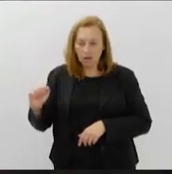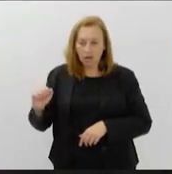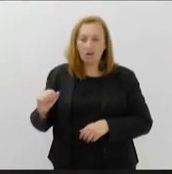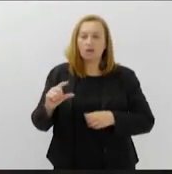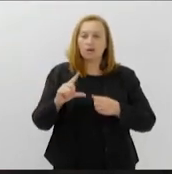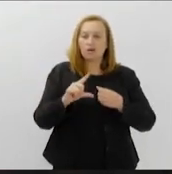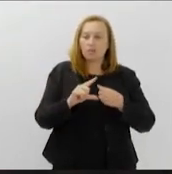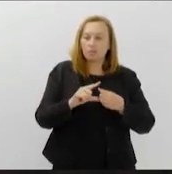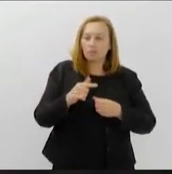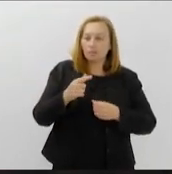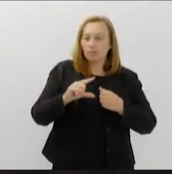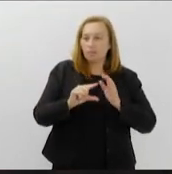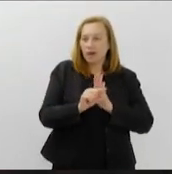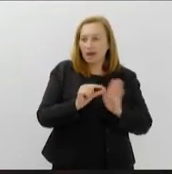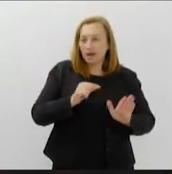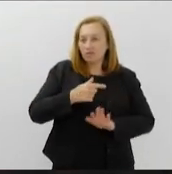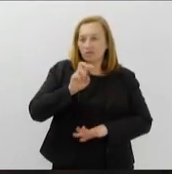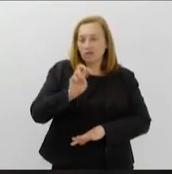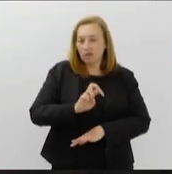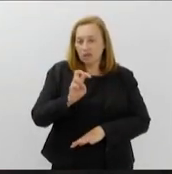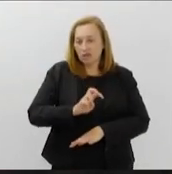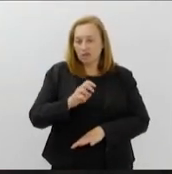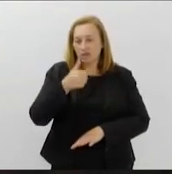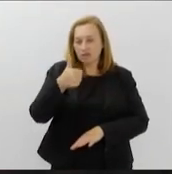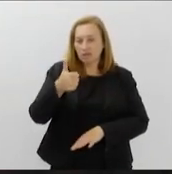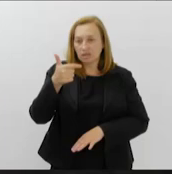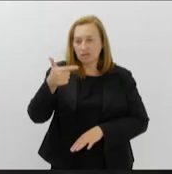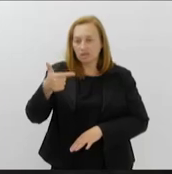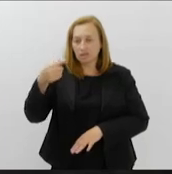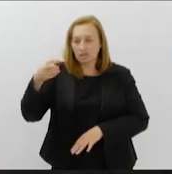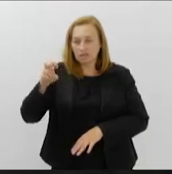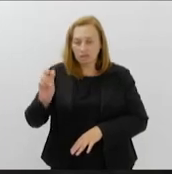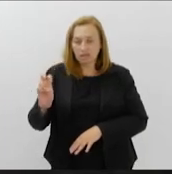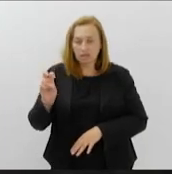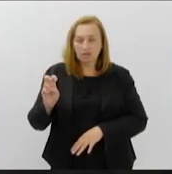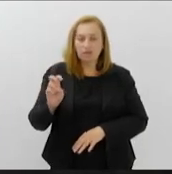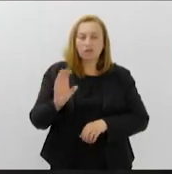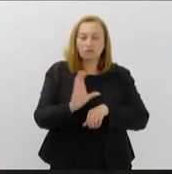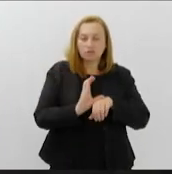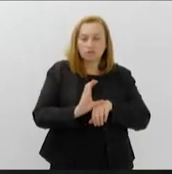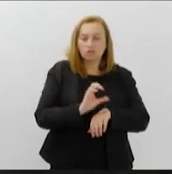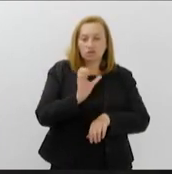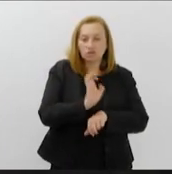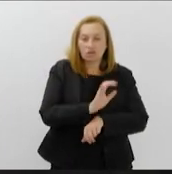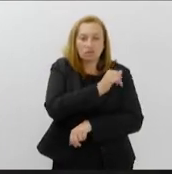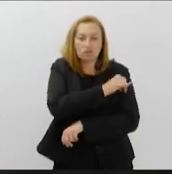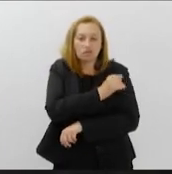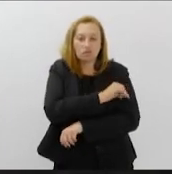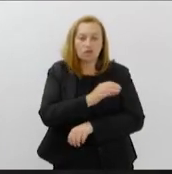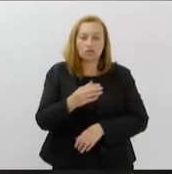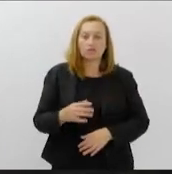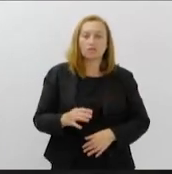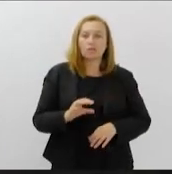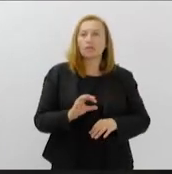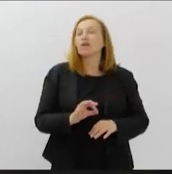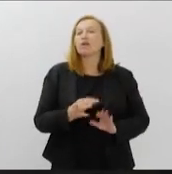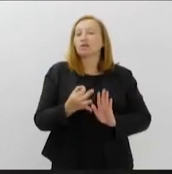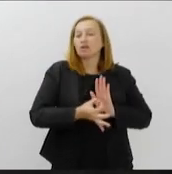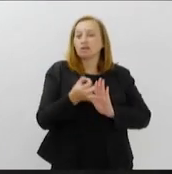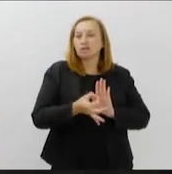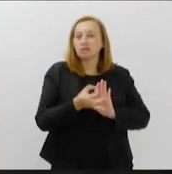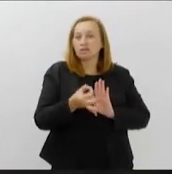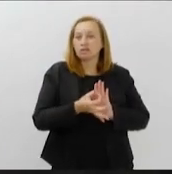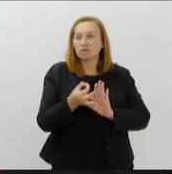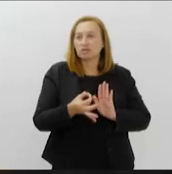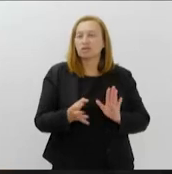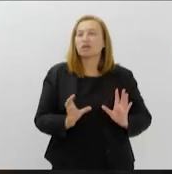artigo 125 da Constituição do Estado do Rio de Janeiro. Parecer da Comissão de Emendas Constitucionais